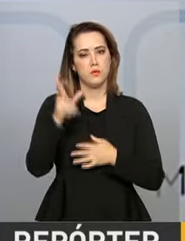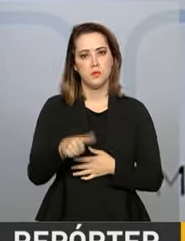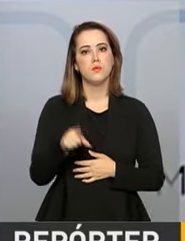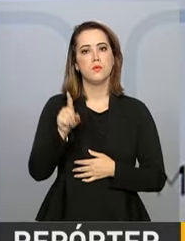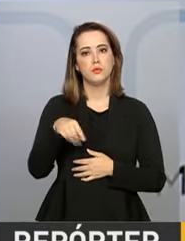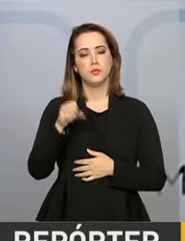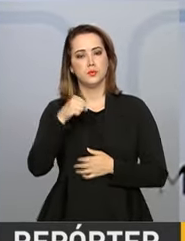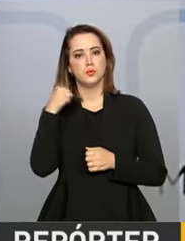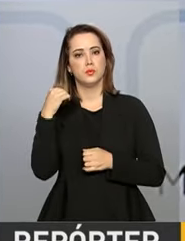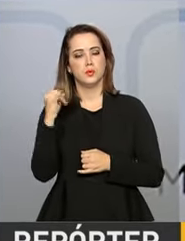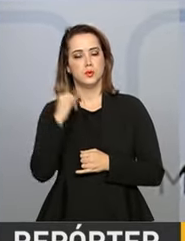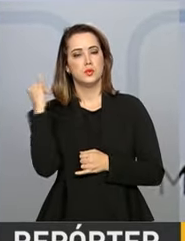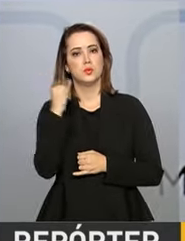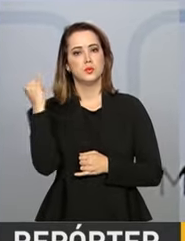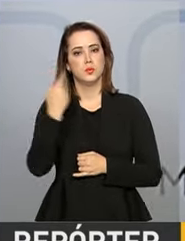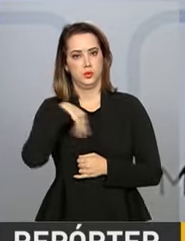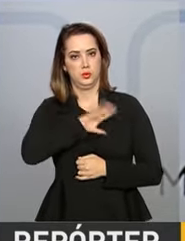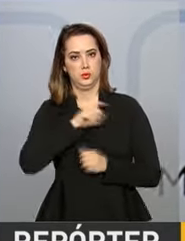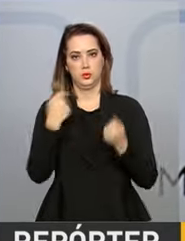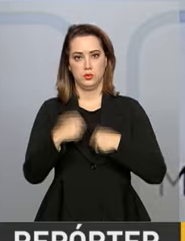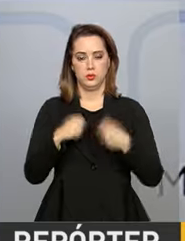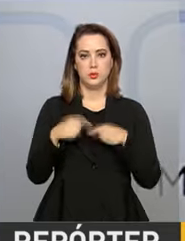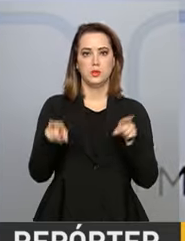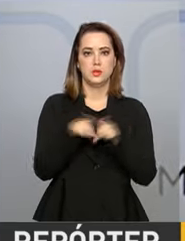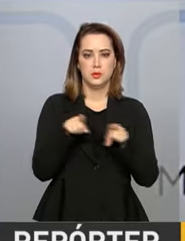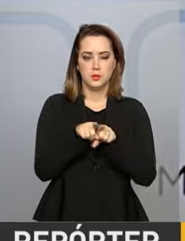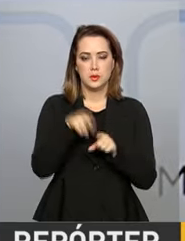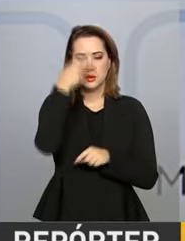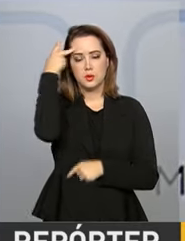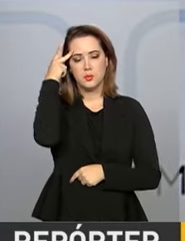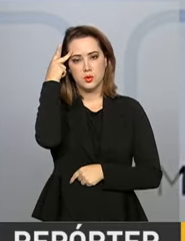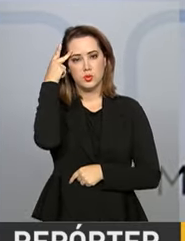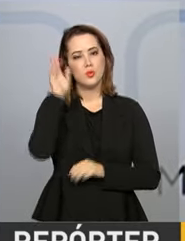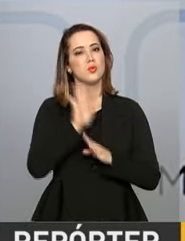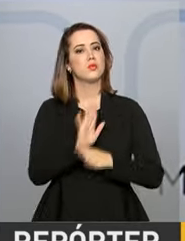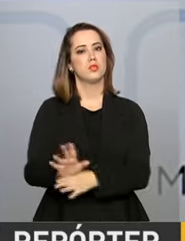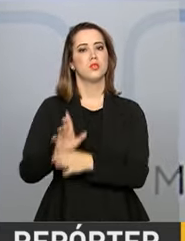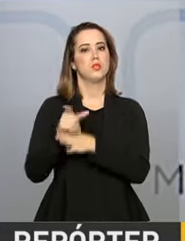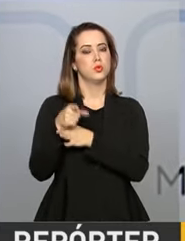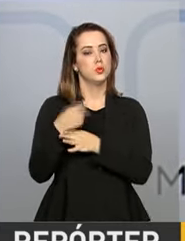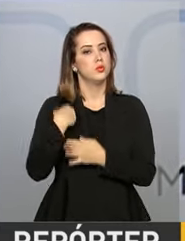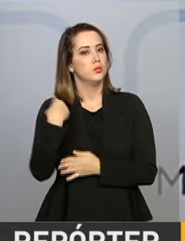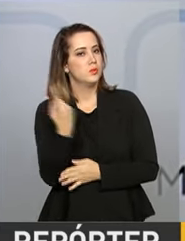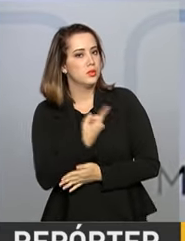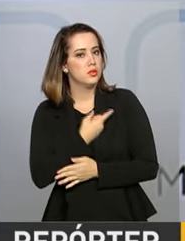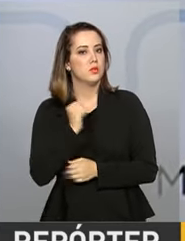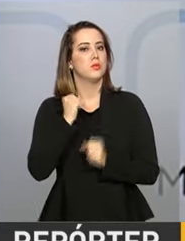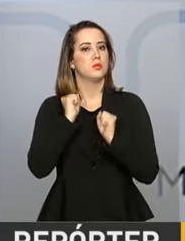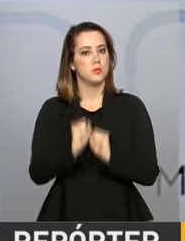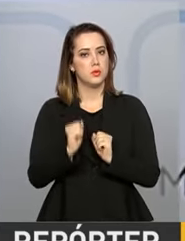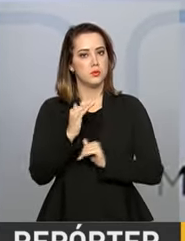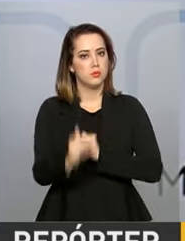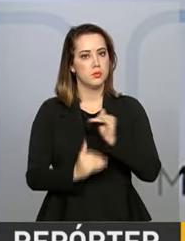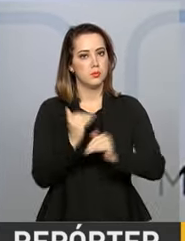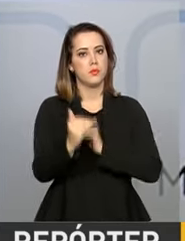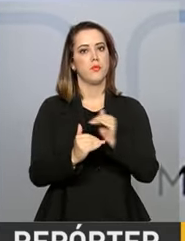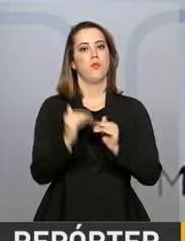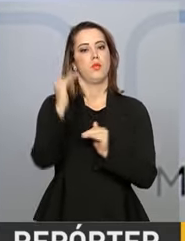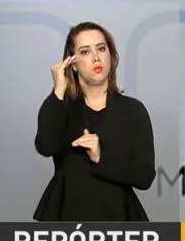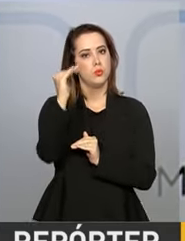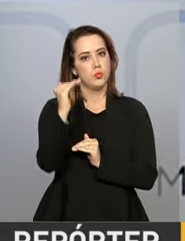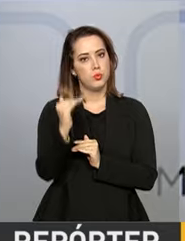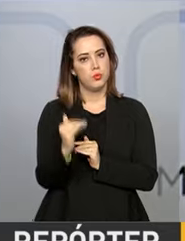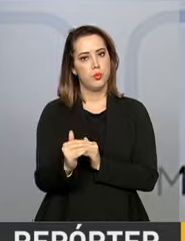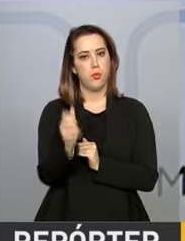precisamos também que as pessoas colaborem, cooperem, para que nós possamos avançar nessa redução de